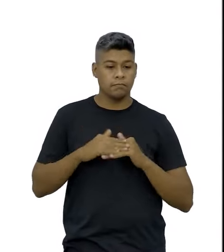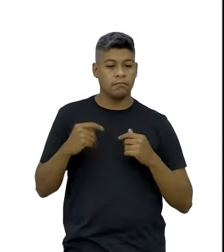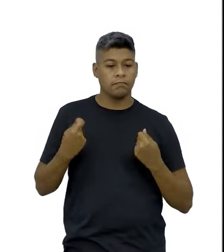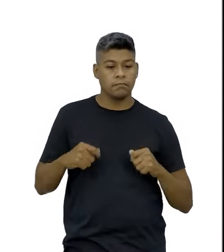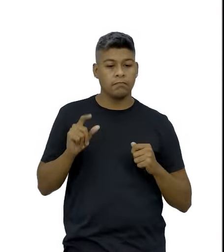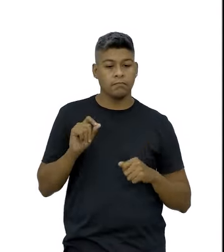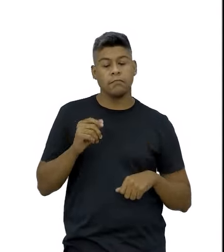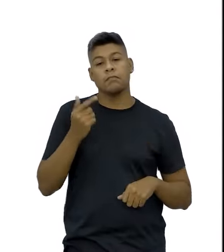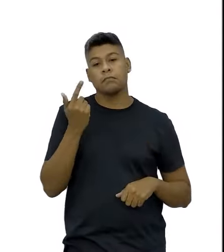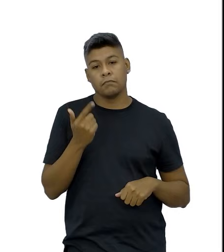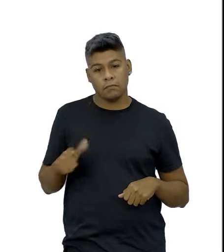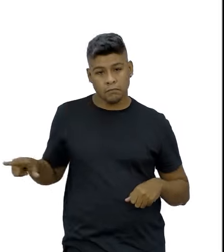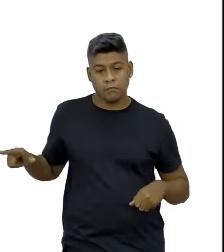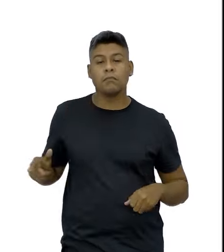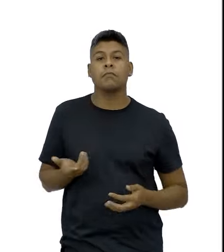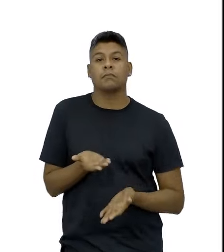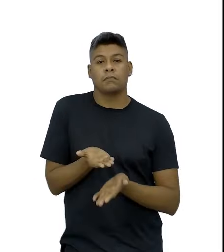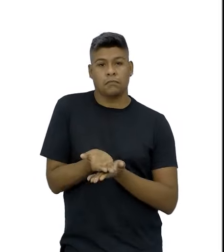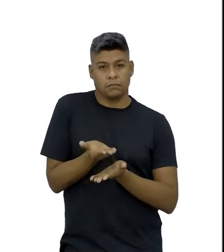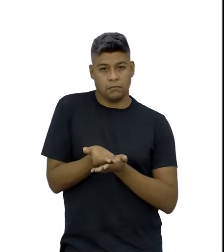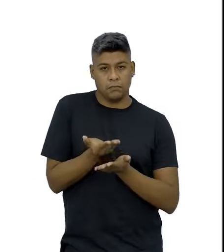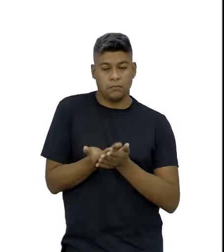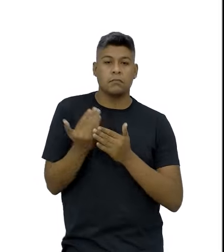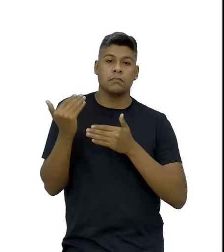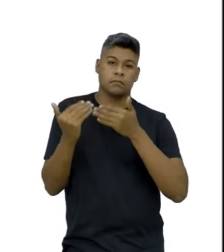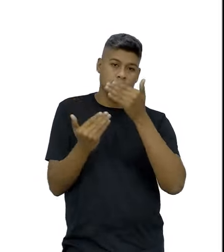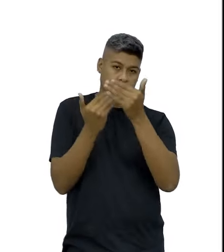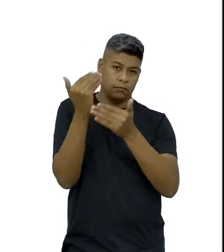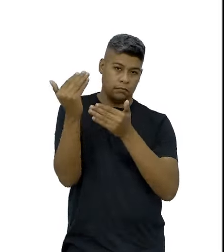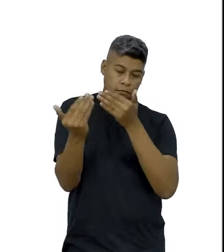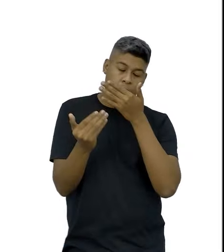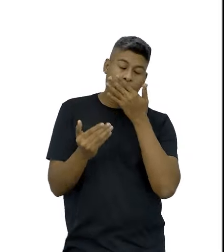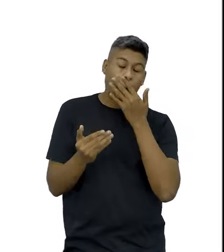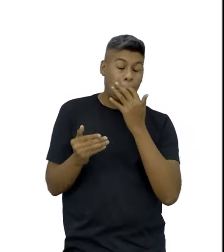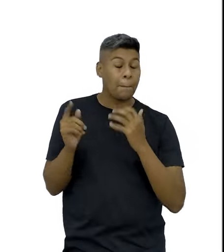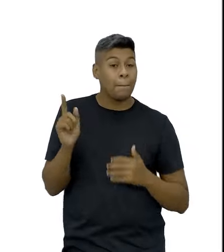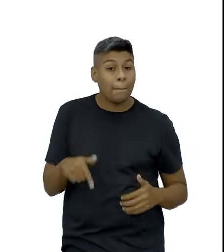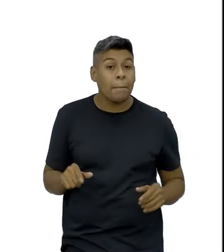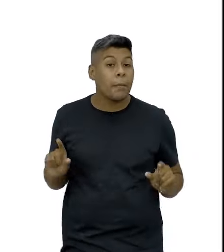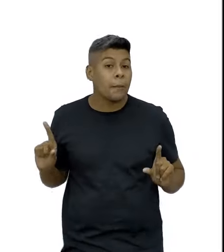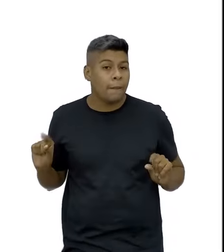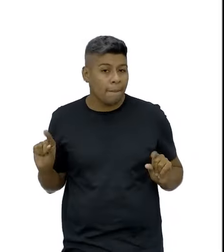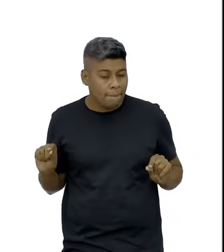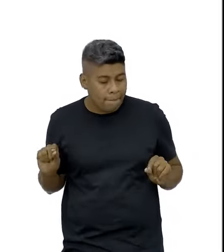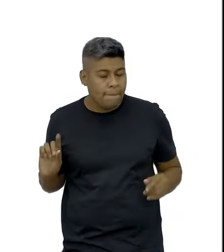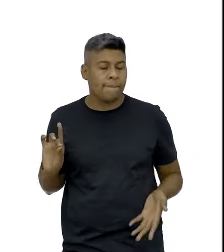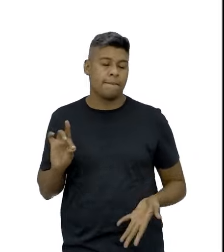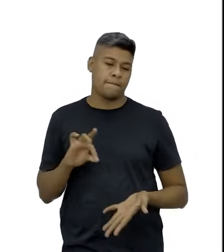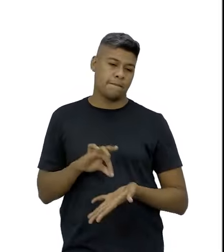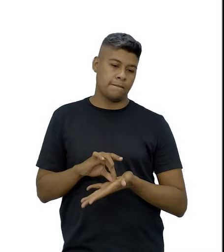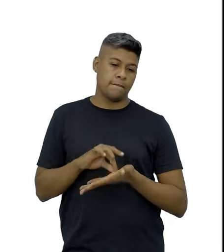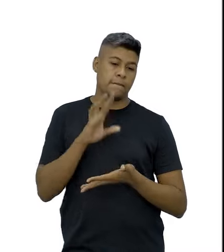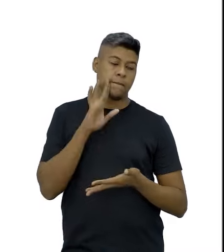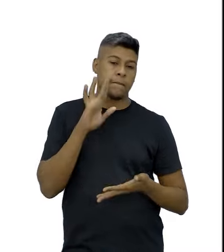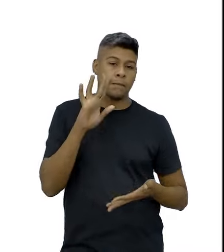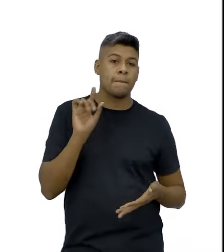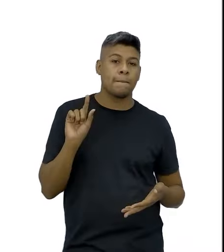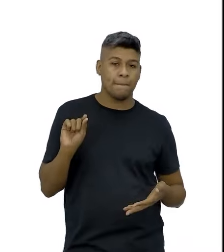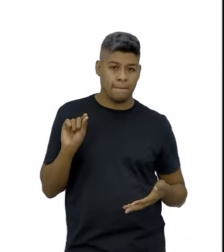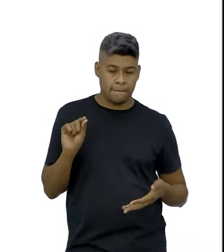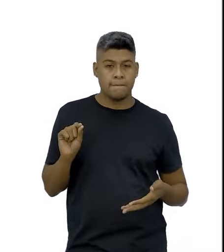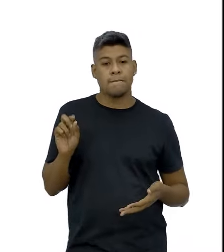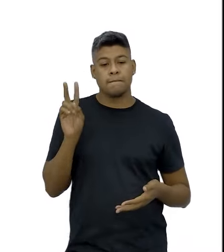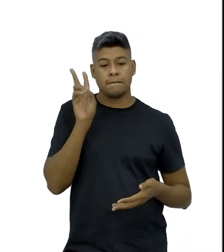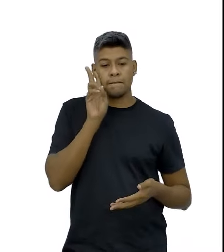de mais um ano de escolaridade para serem desenvolvidas. E isso é particularmente verdadeiro, principalmente se levarmos